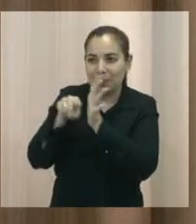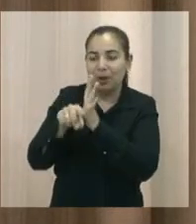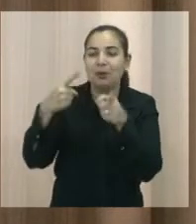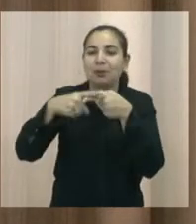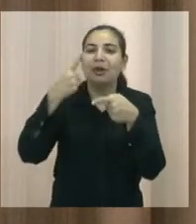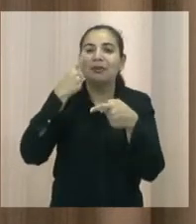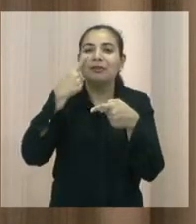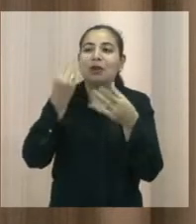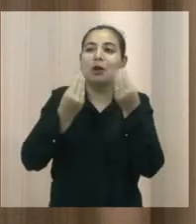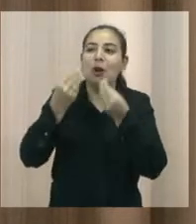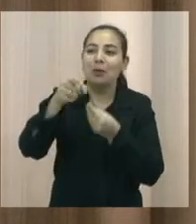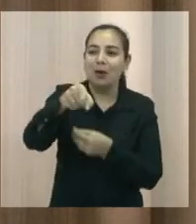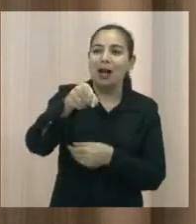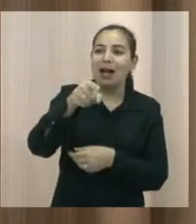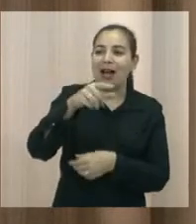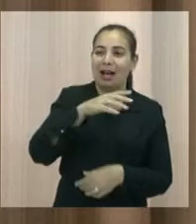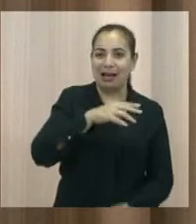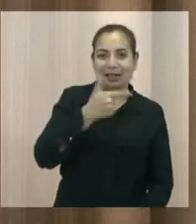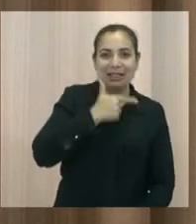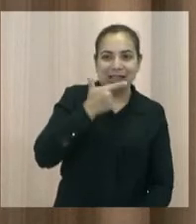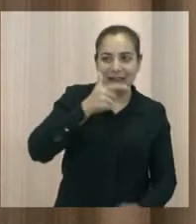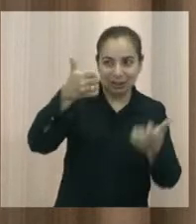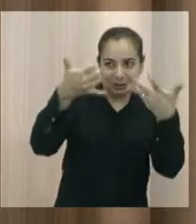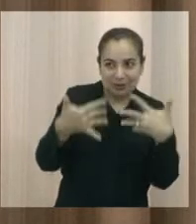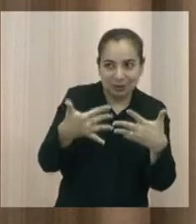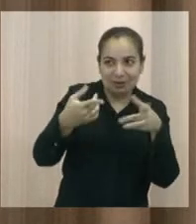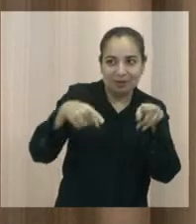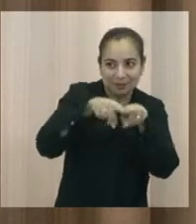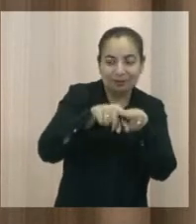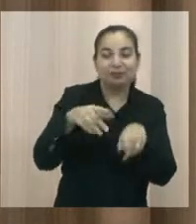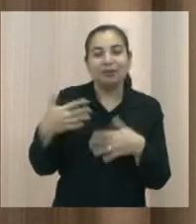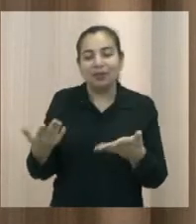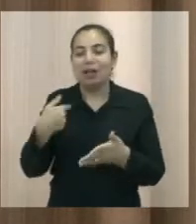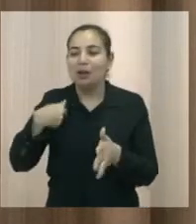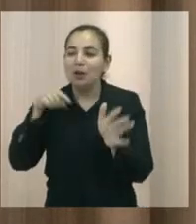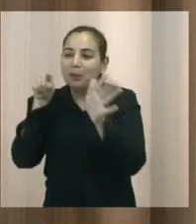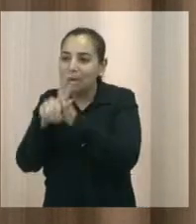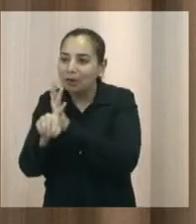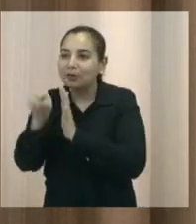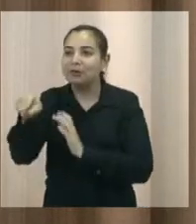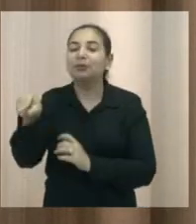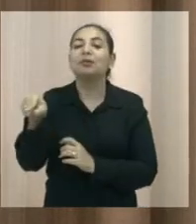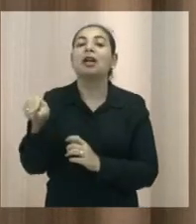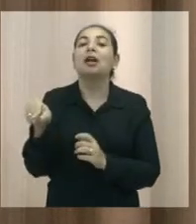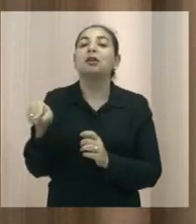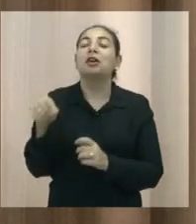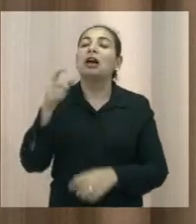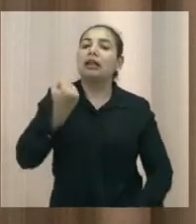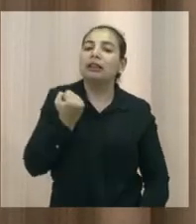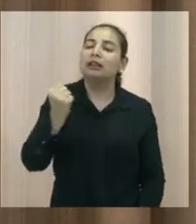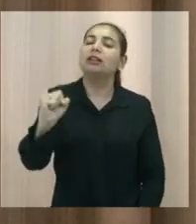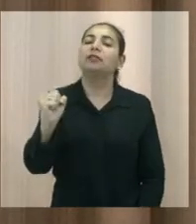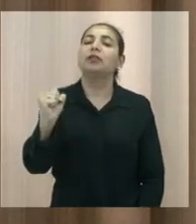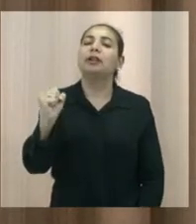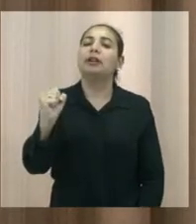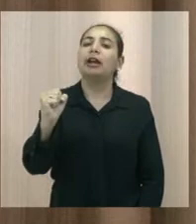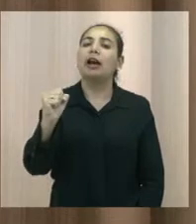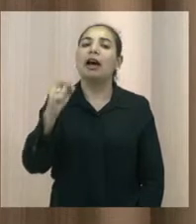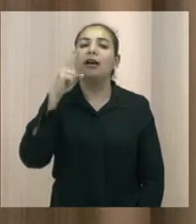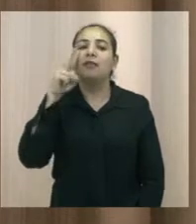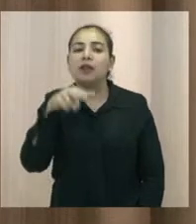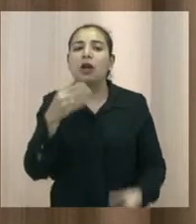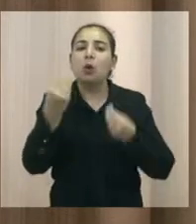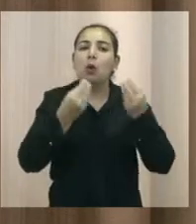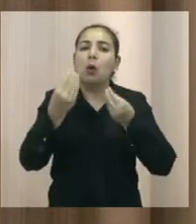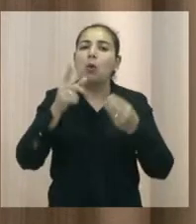Larissa falou e explicou dessa junção, e eu poderia perguntar, né, de que maneira a Defensoria em si vê esse papel,